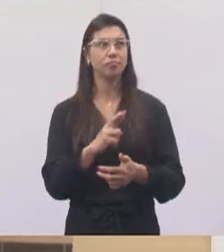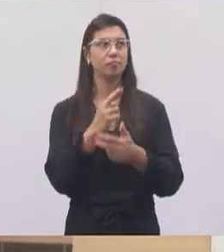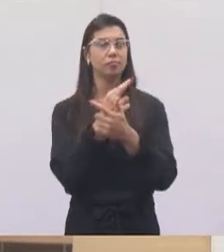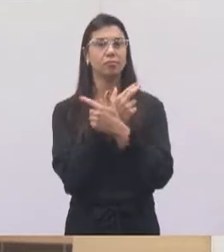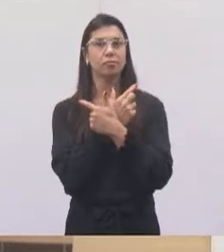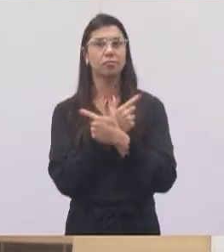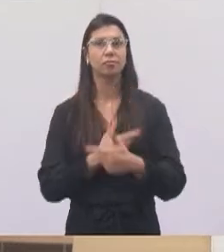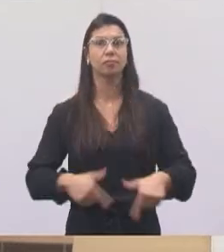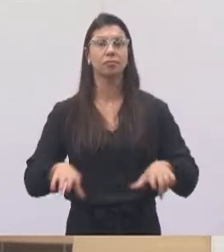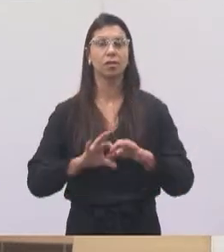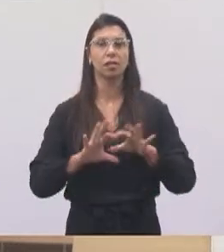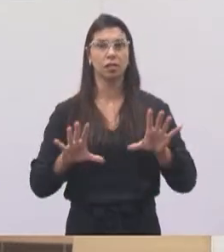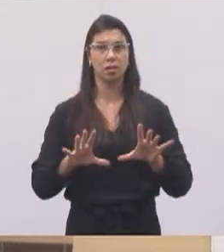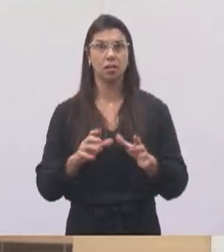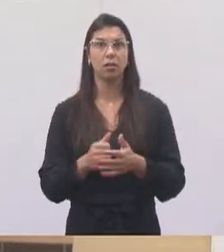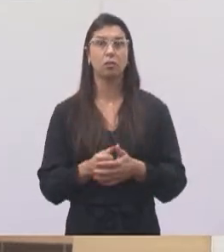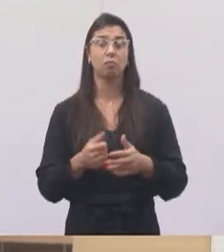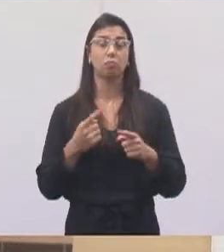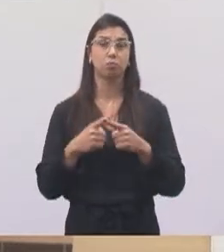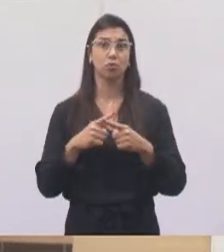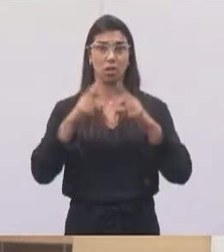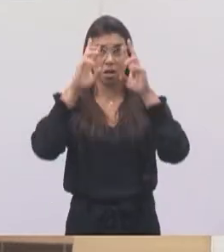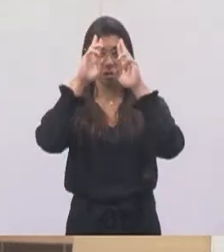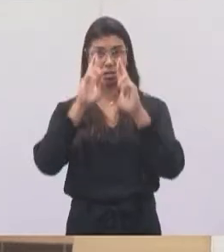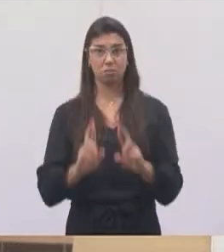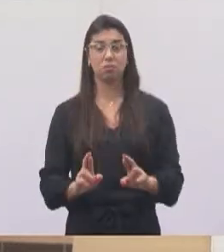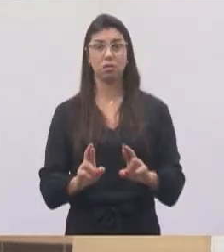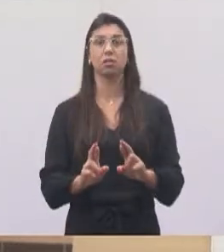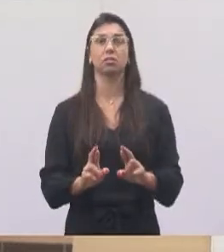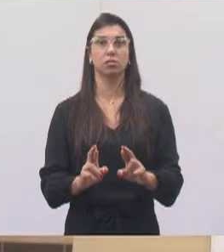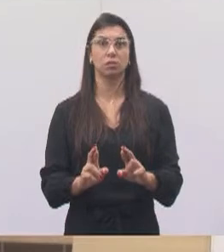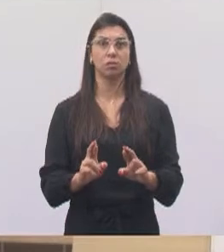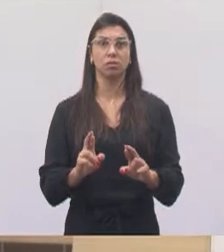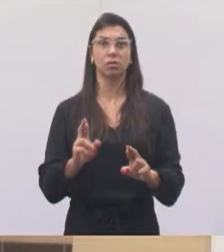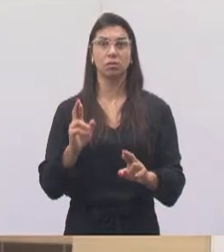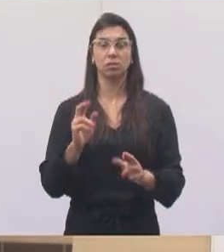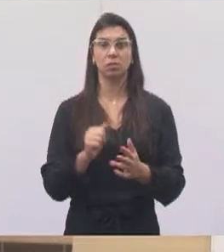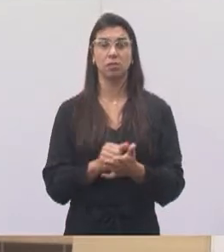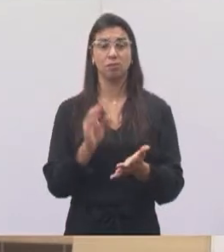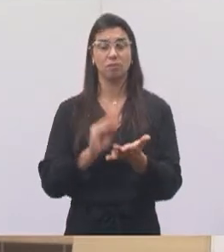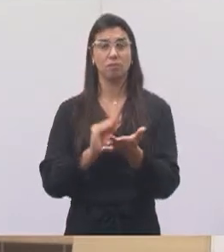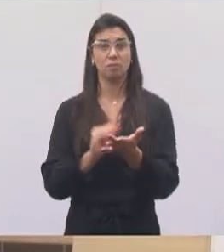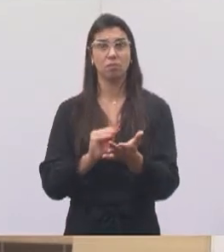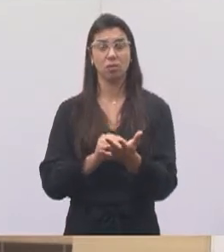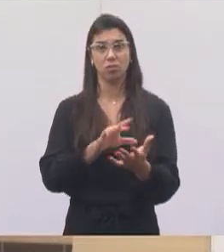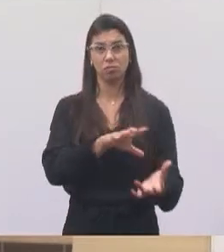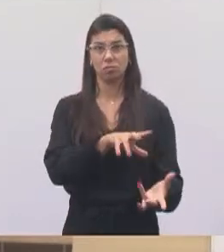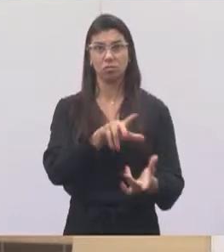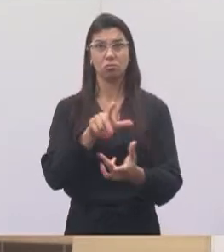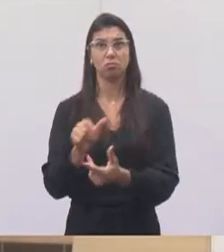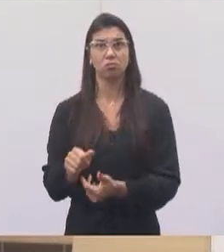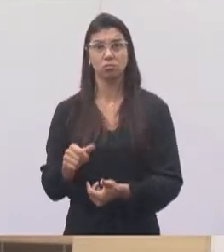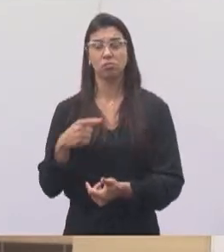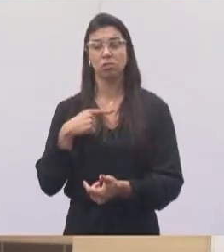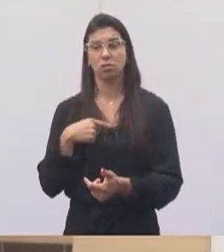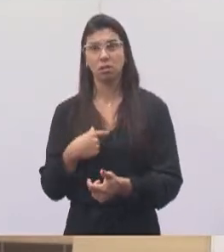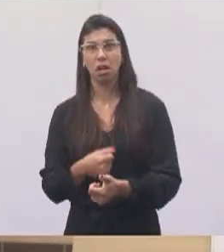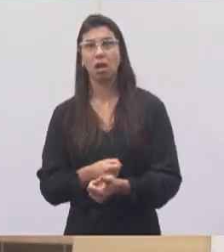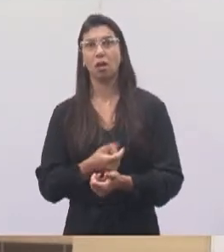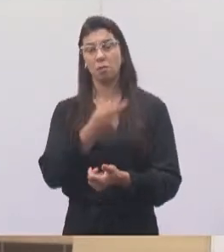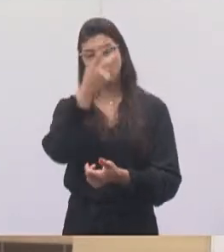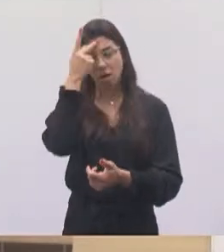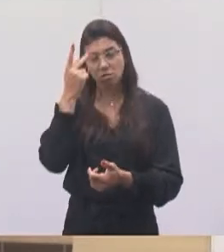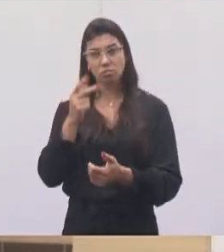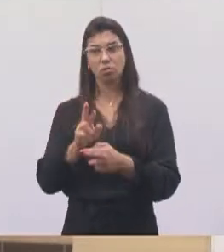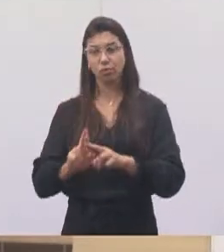se faça realmente uma conscientização de respeito às diferenças, porque o que falta no mundo de hoje é respeito às diferenças, não é?